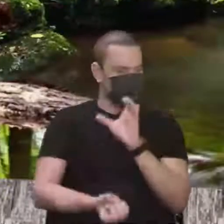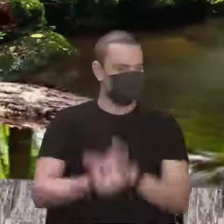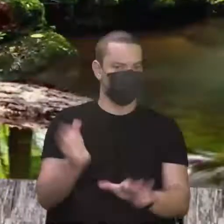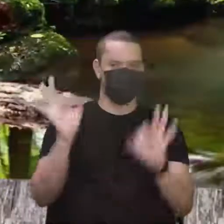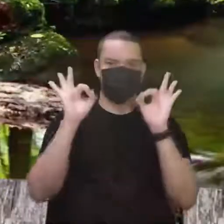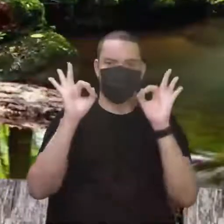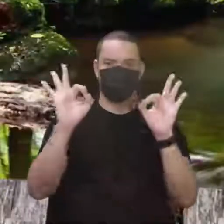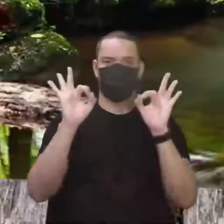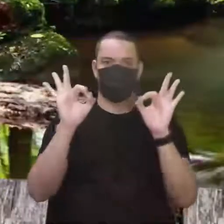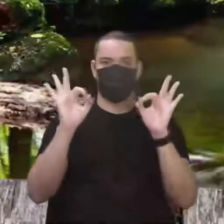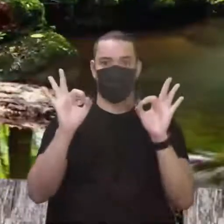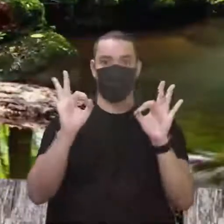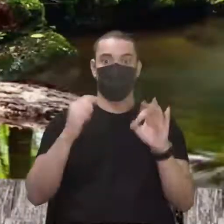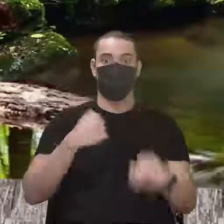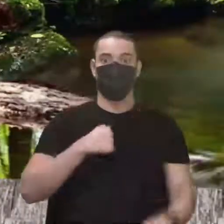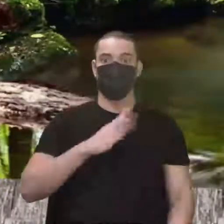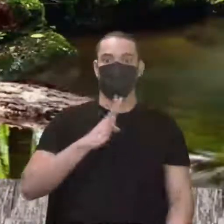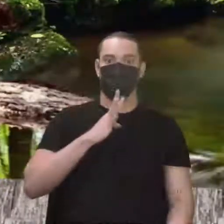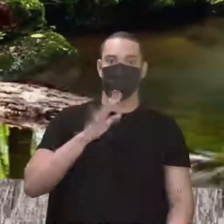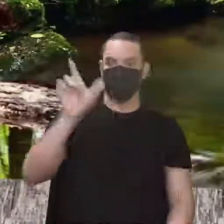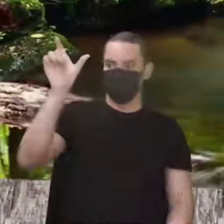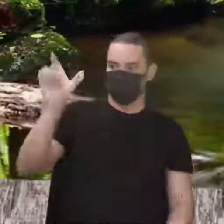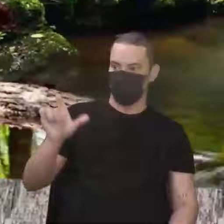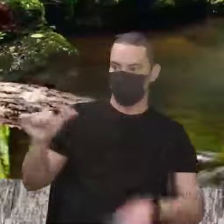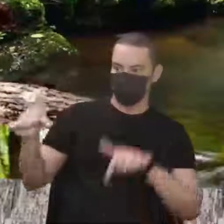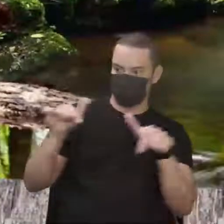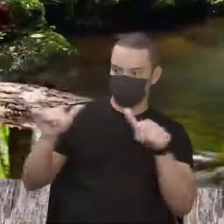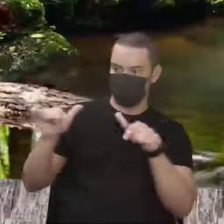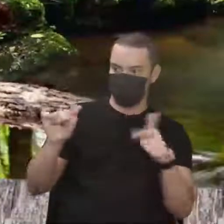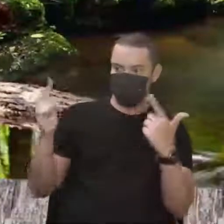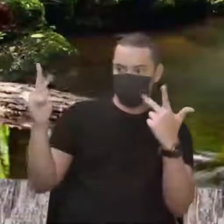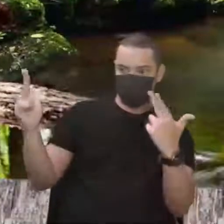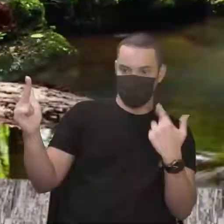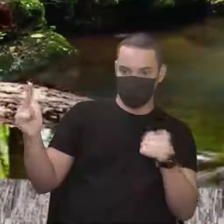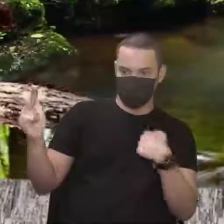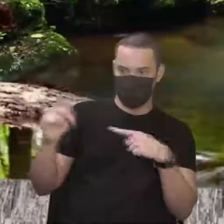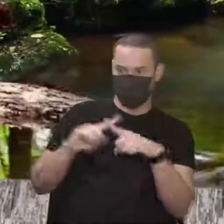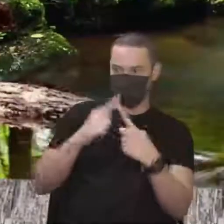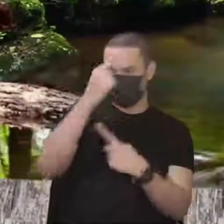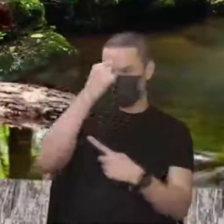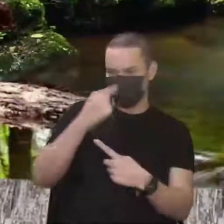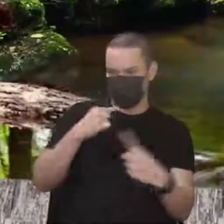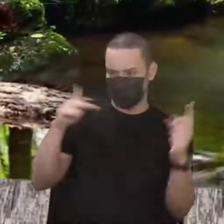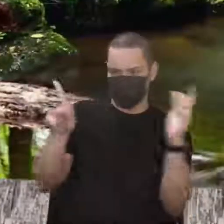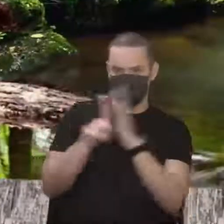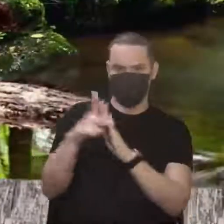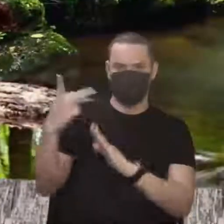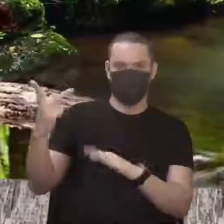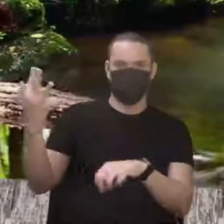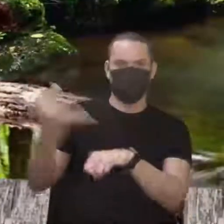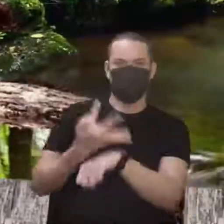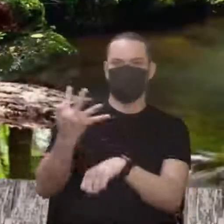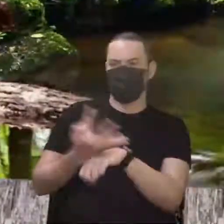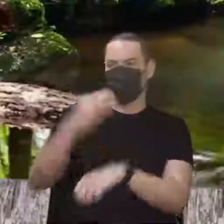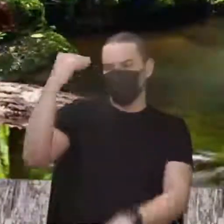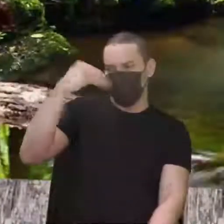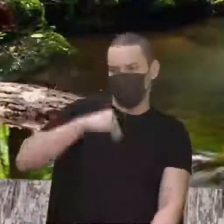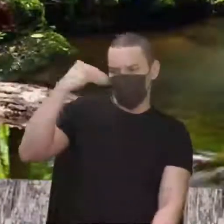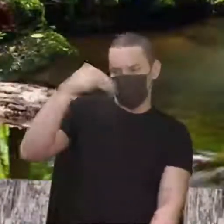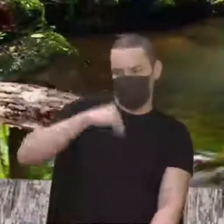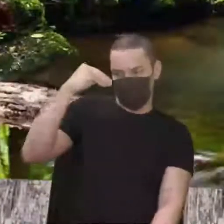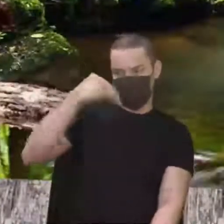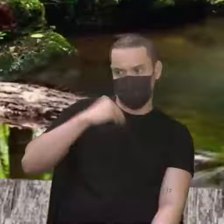aí, eu conheço alguém que também está trabalhando com milho, mas essa espécie que ele está trabalhando tem uma resistência menor que a minha.